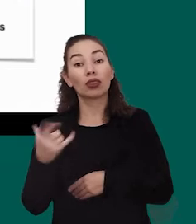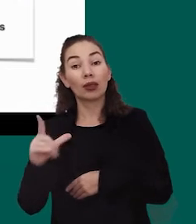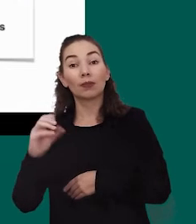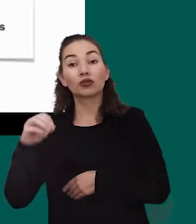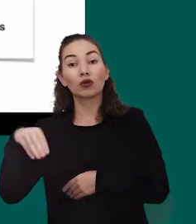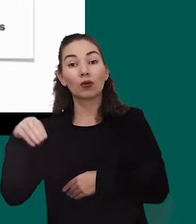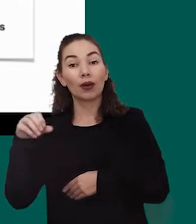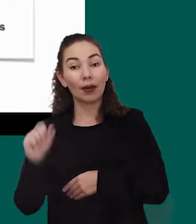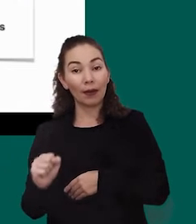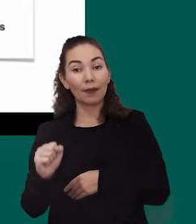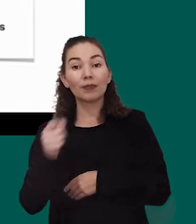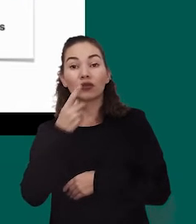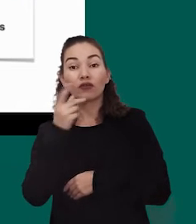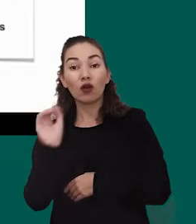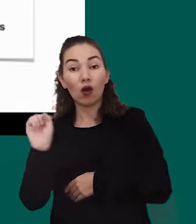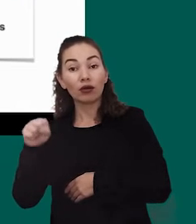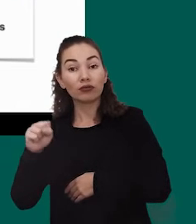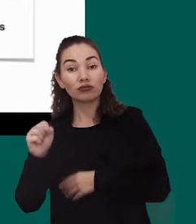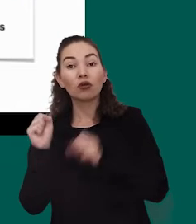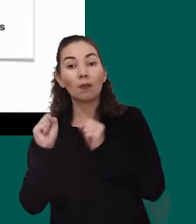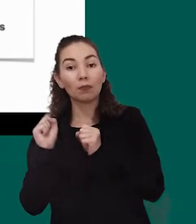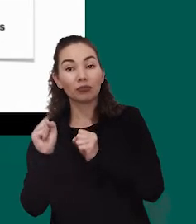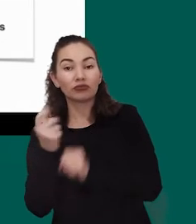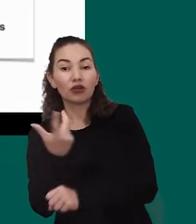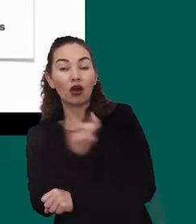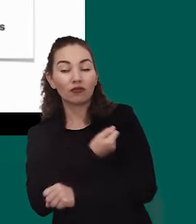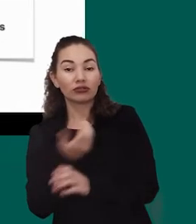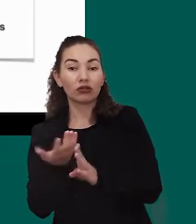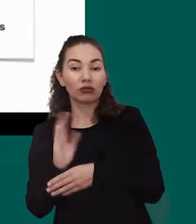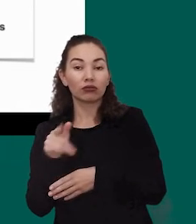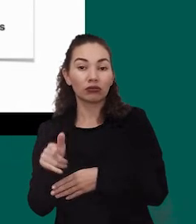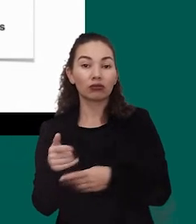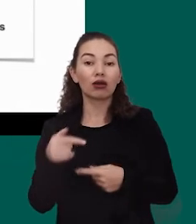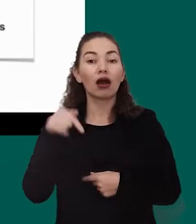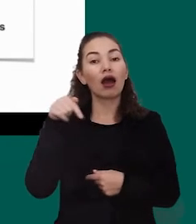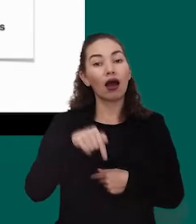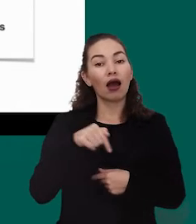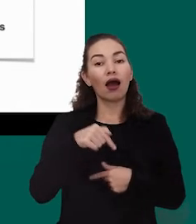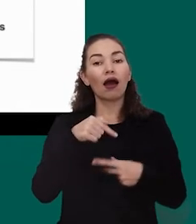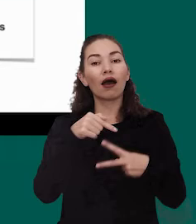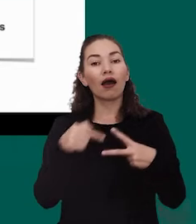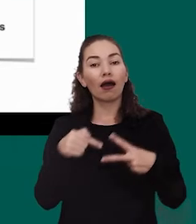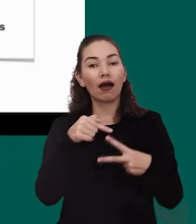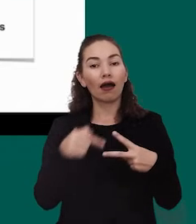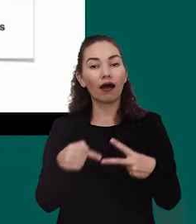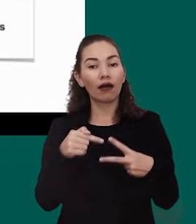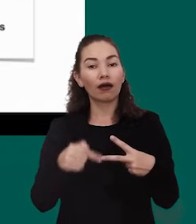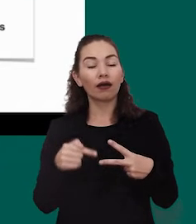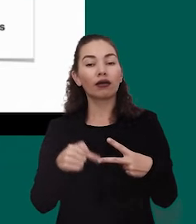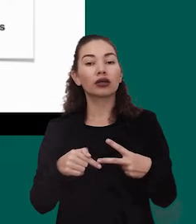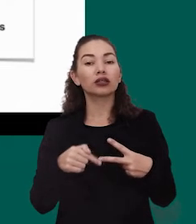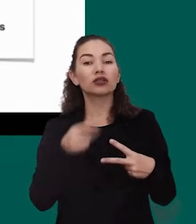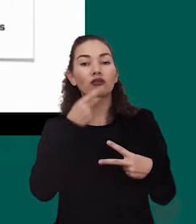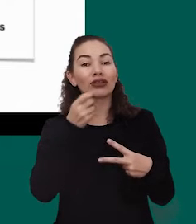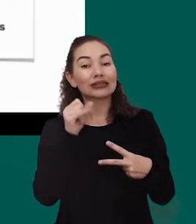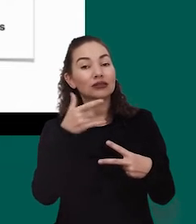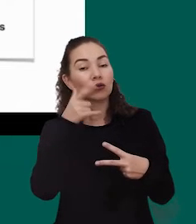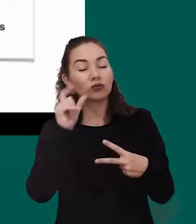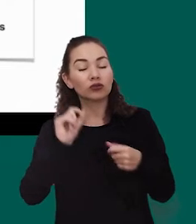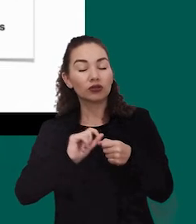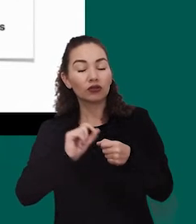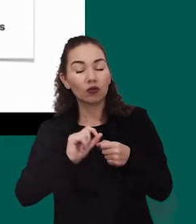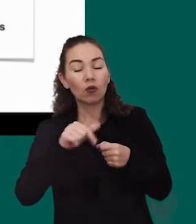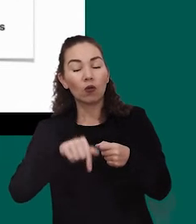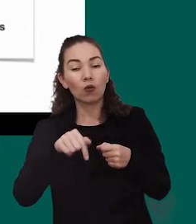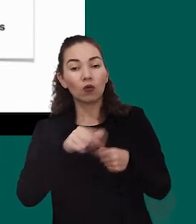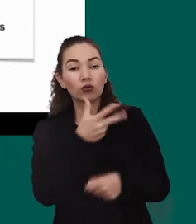OMS ratificou esse report aí da FDA. Aqui são 2 referências que eu usei para fazer essa aula de hoje, a gente vai falar das vacinas, né?